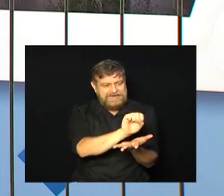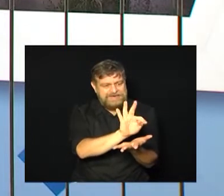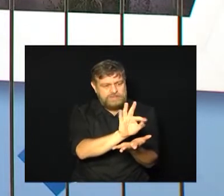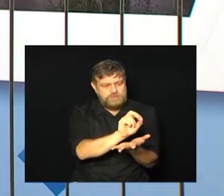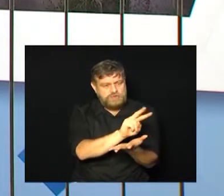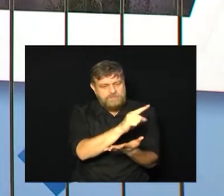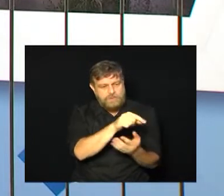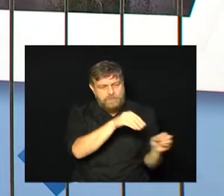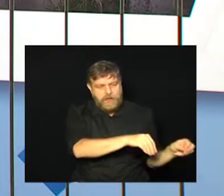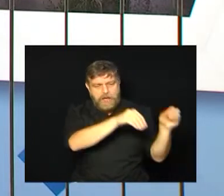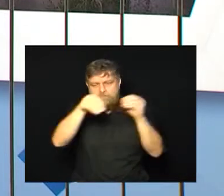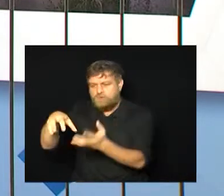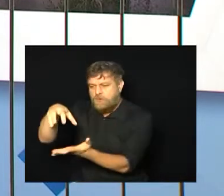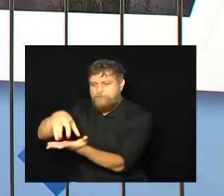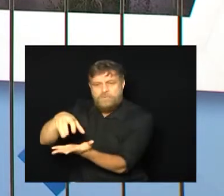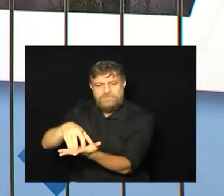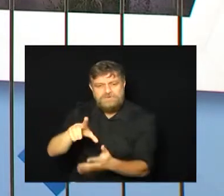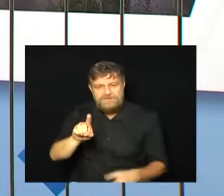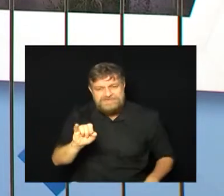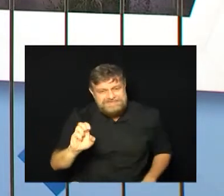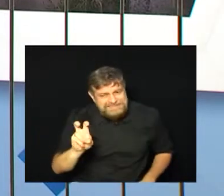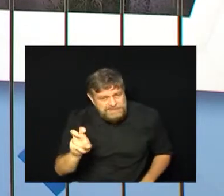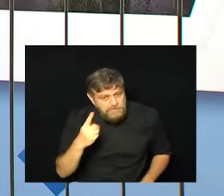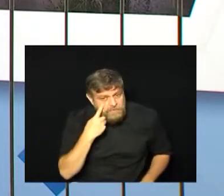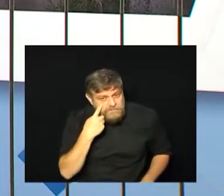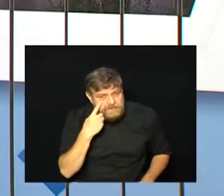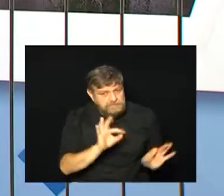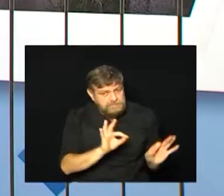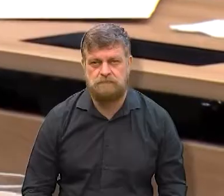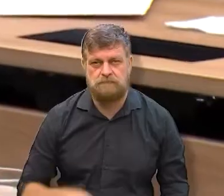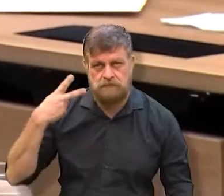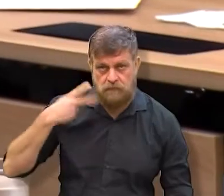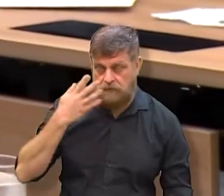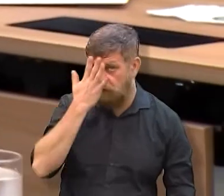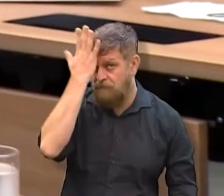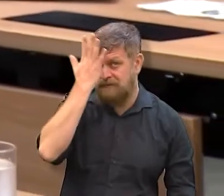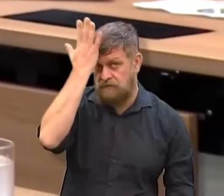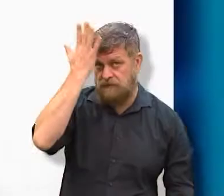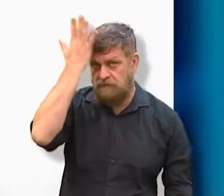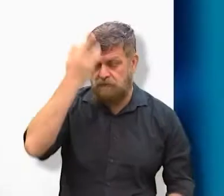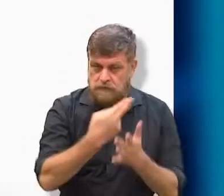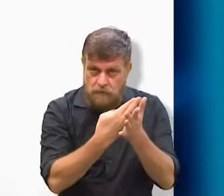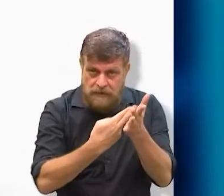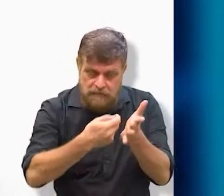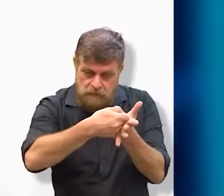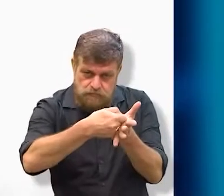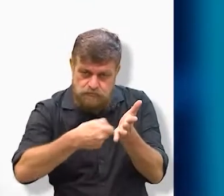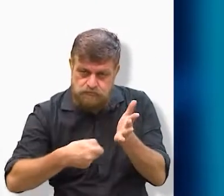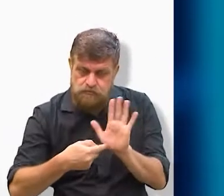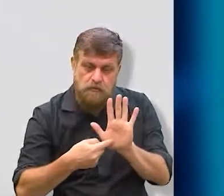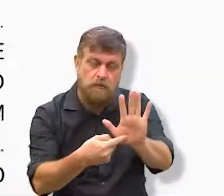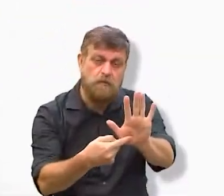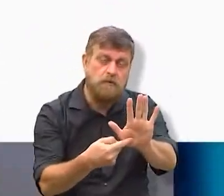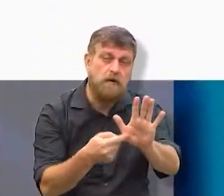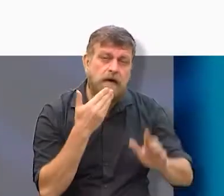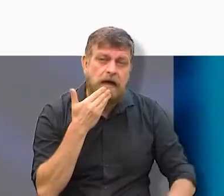no posto de saúde do DIC 5. Vamos conferir. O vereador Marcelo da Farmácia apresentou um requerimento onde